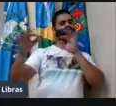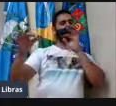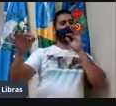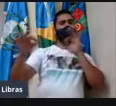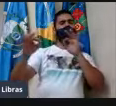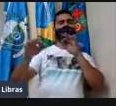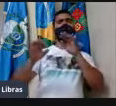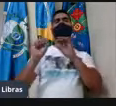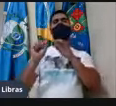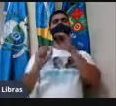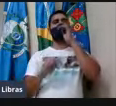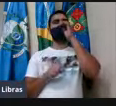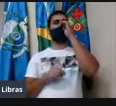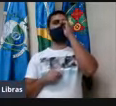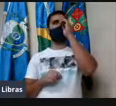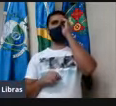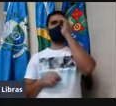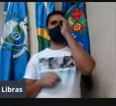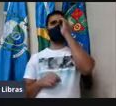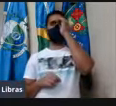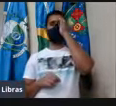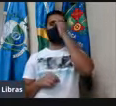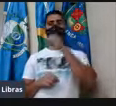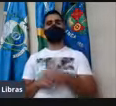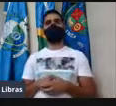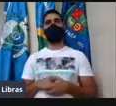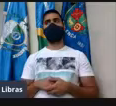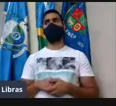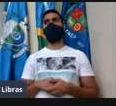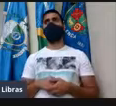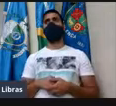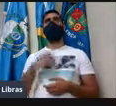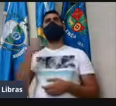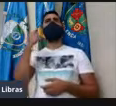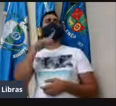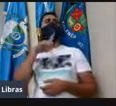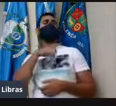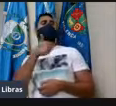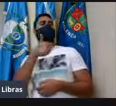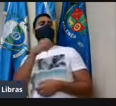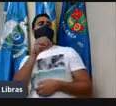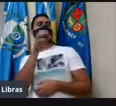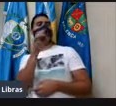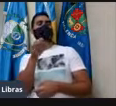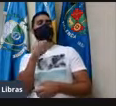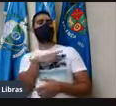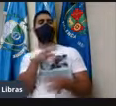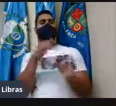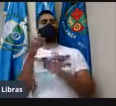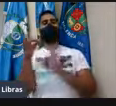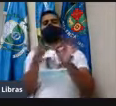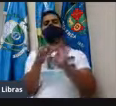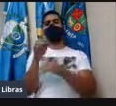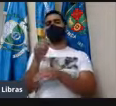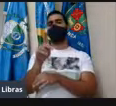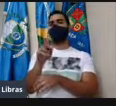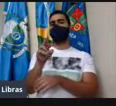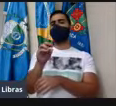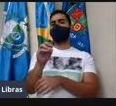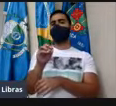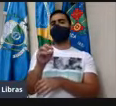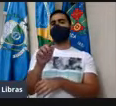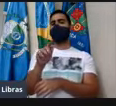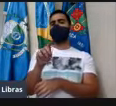muito longe mesmo, de chegar pelo menos a 10% de condições de ter um projeto de Progestão no PREV Valença.